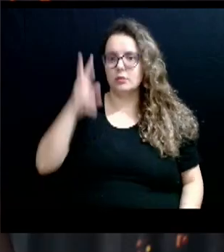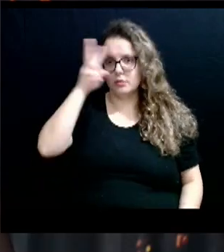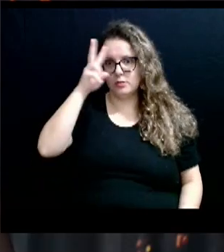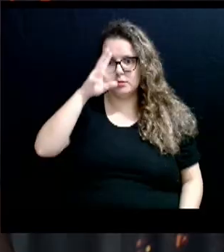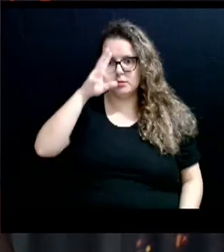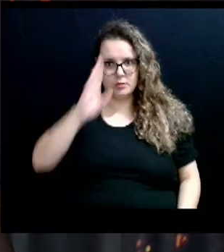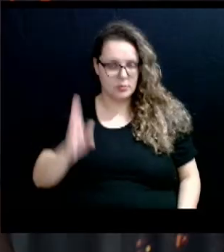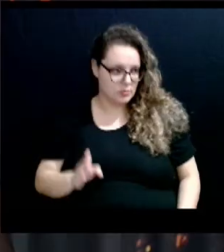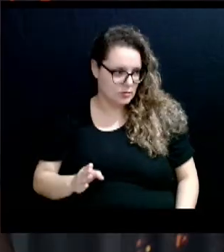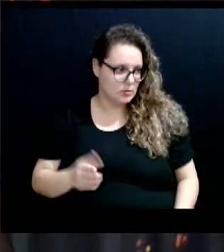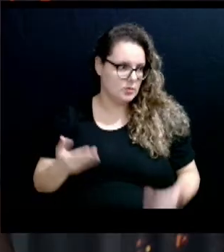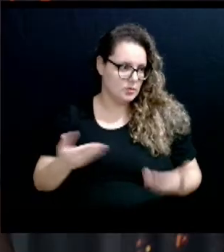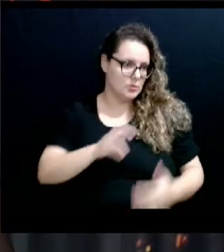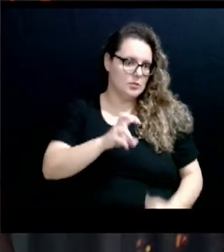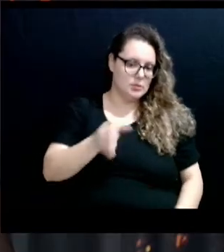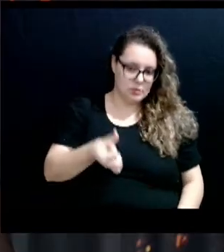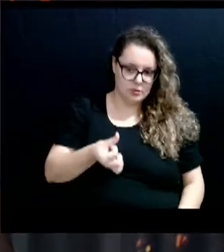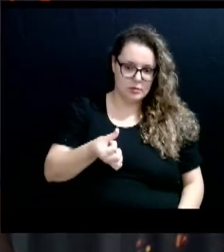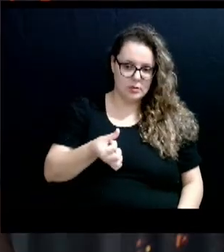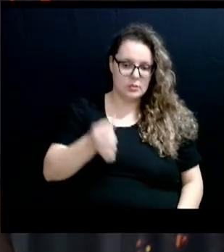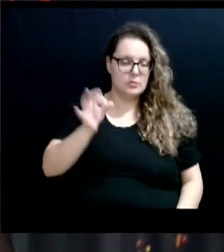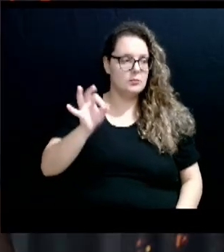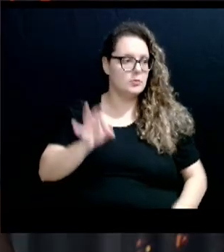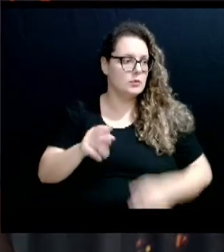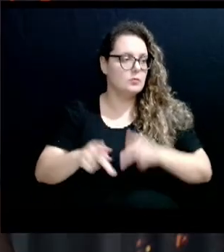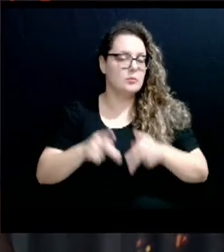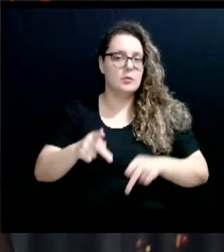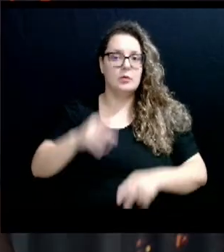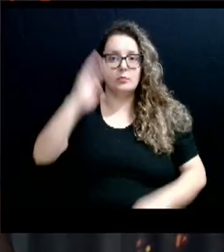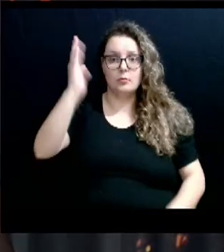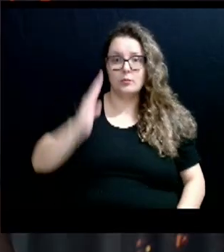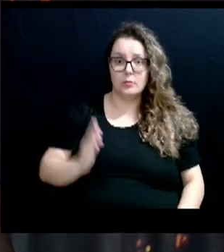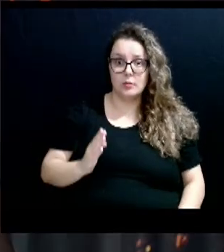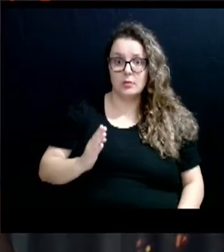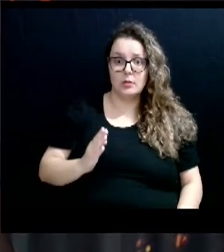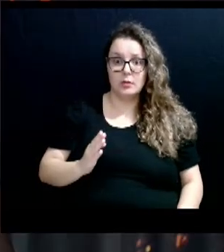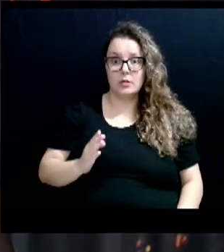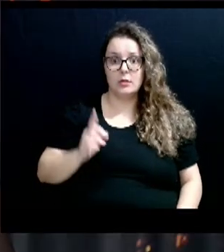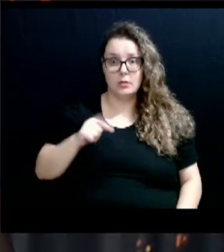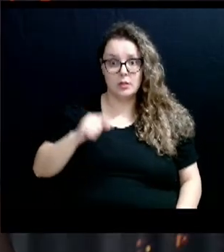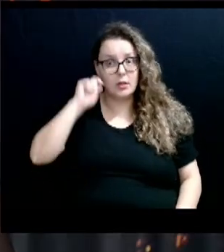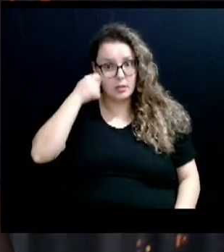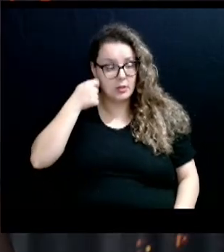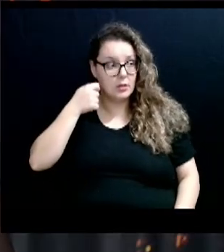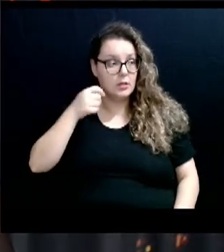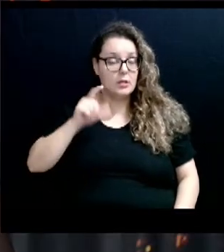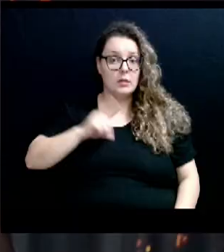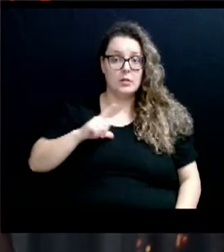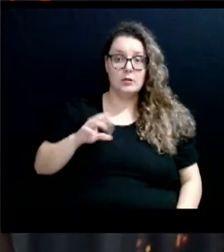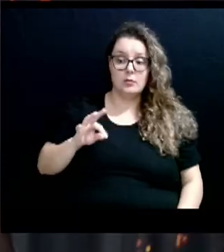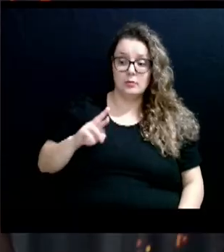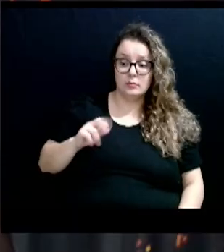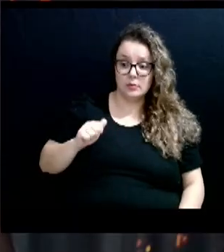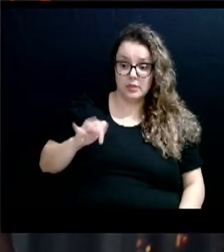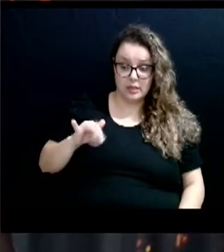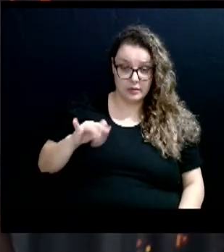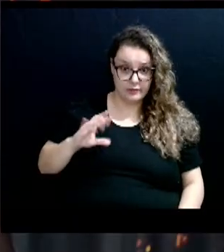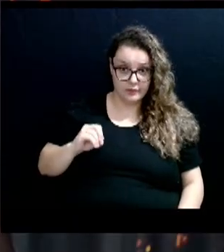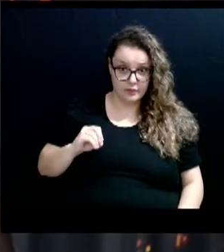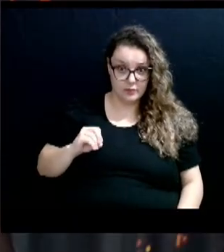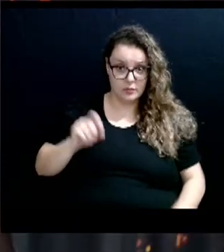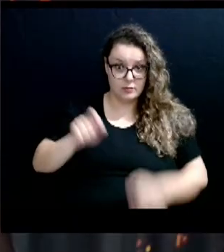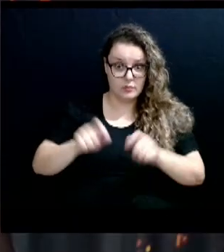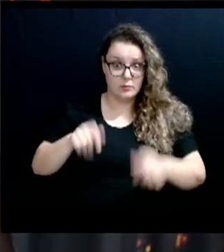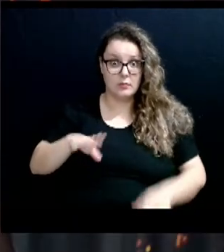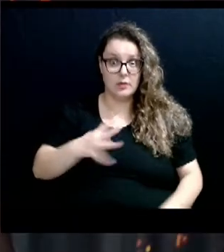56% da população é brasileira, a gente tem historicamente aí um tráfico de pessoas que vem para cá, mais de 4 milhões só